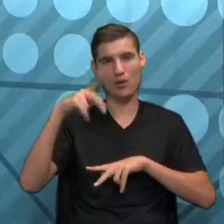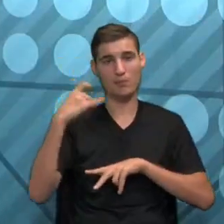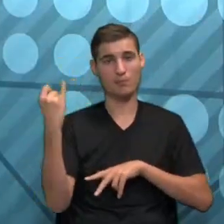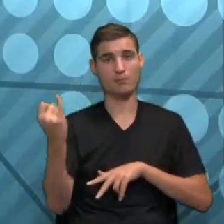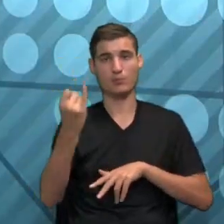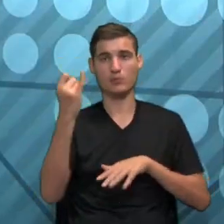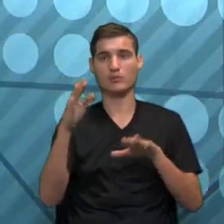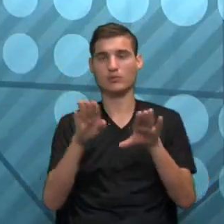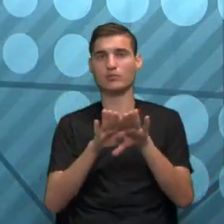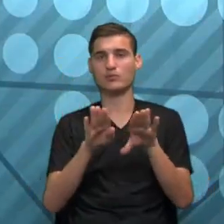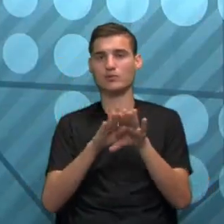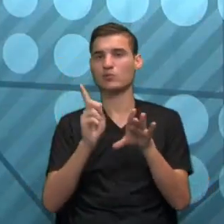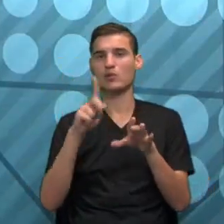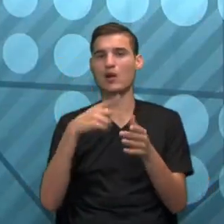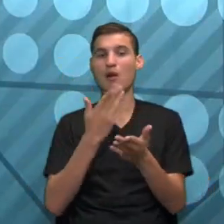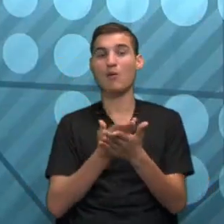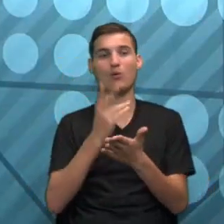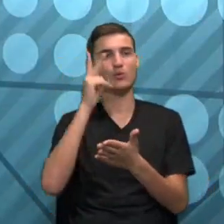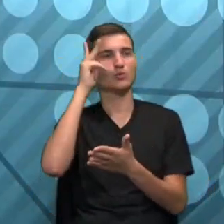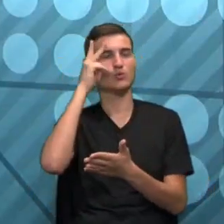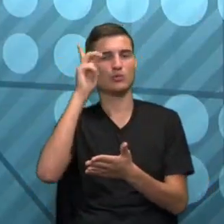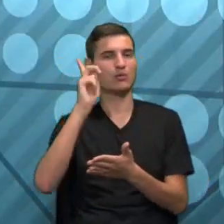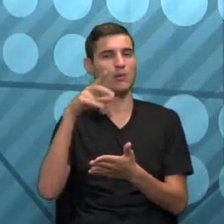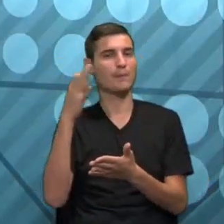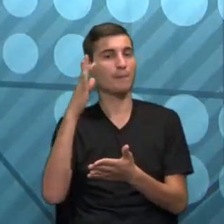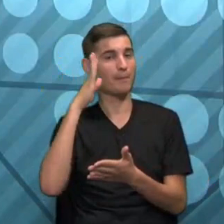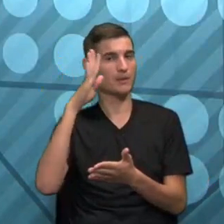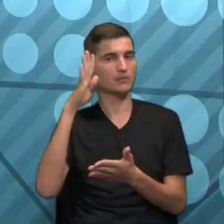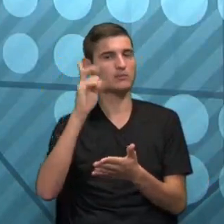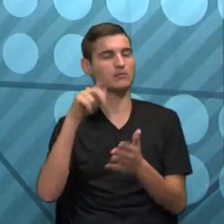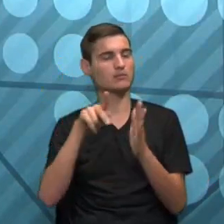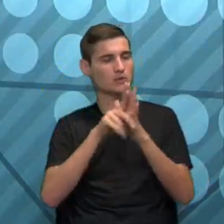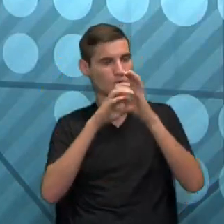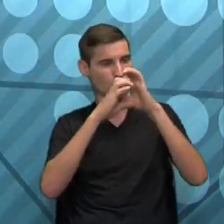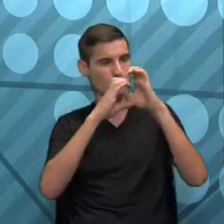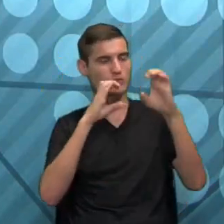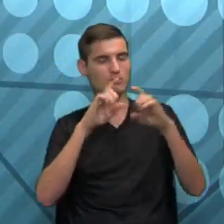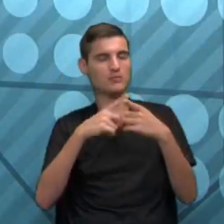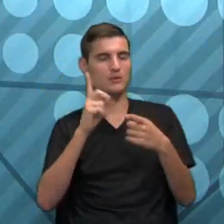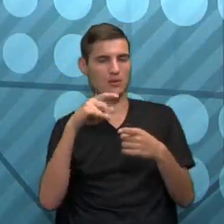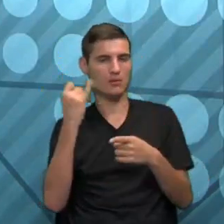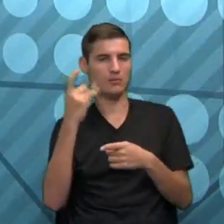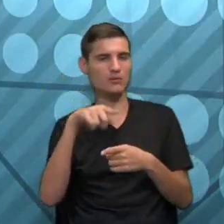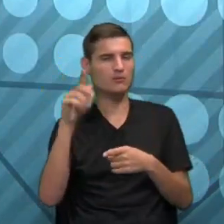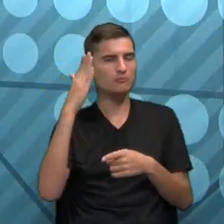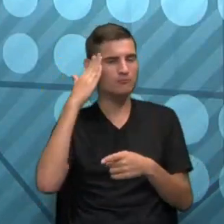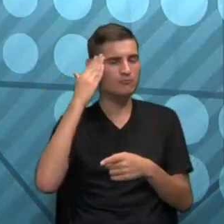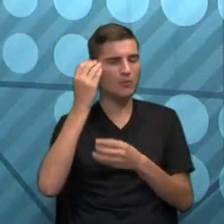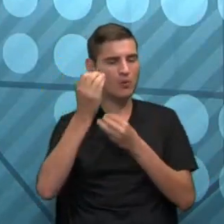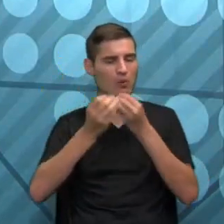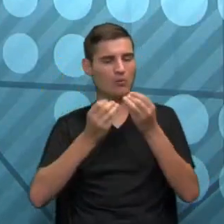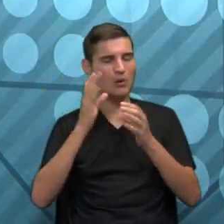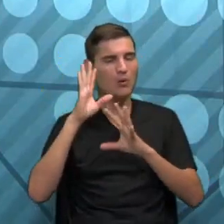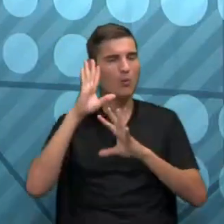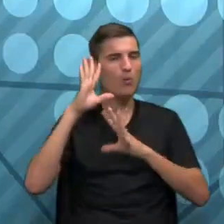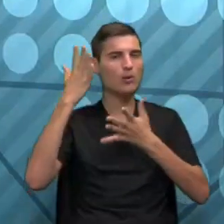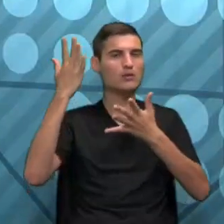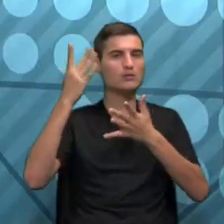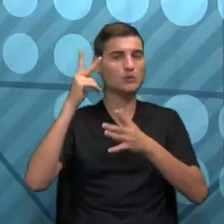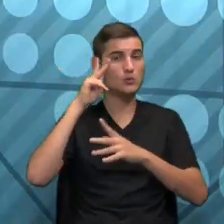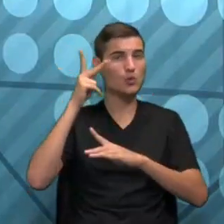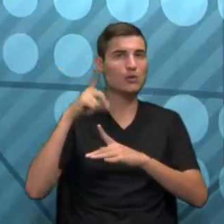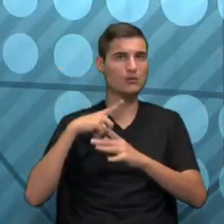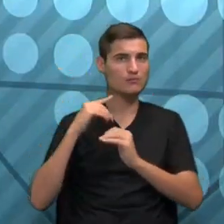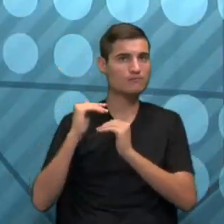importante. Não é uma aula de história, é uma aula de engenharia, de princípios de telecomunicação, mas é importante a gente entender o que aconteceu na história que motivou